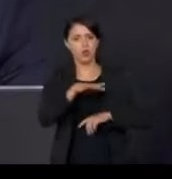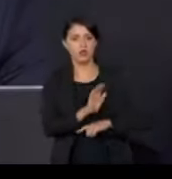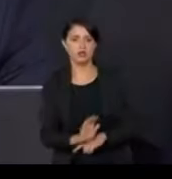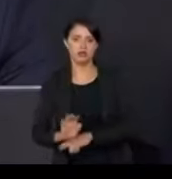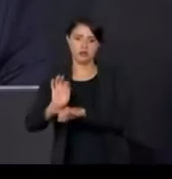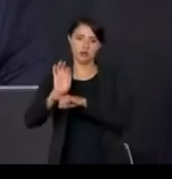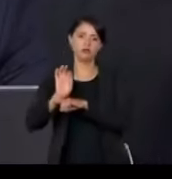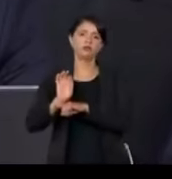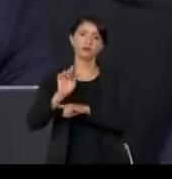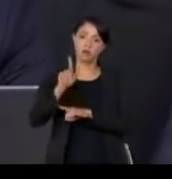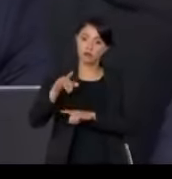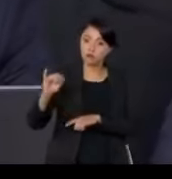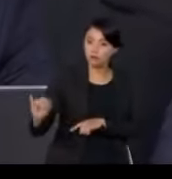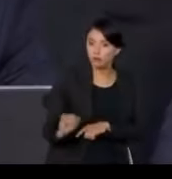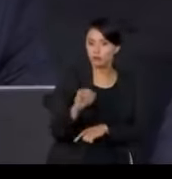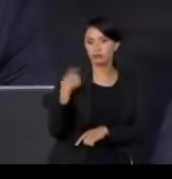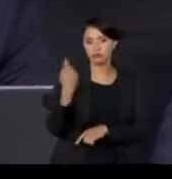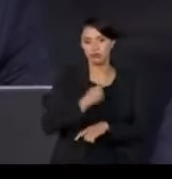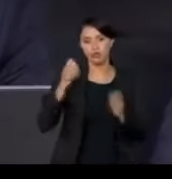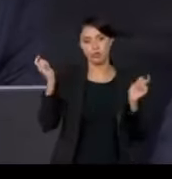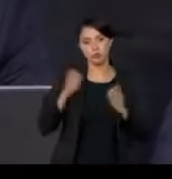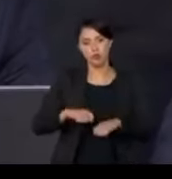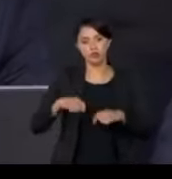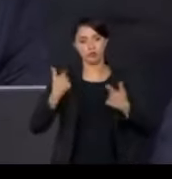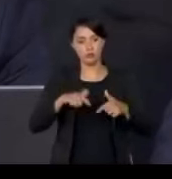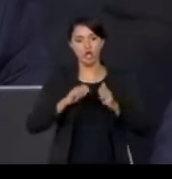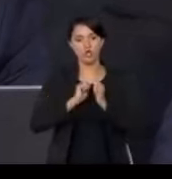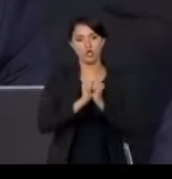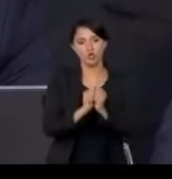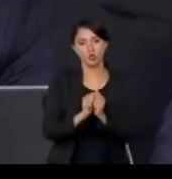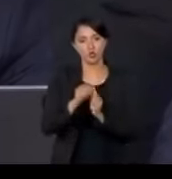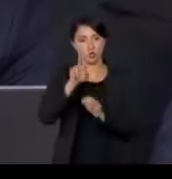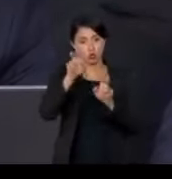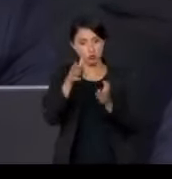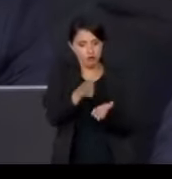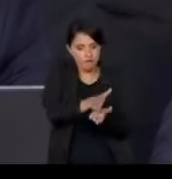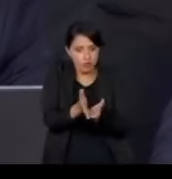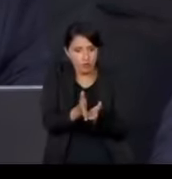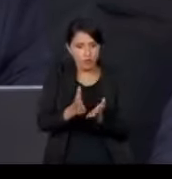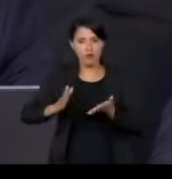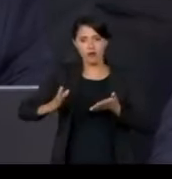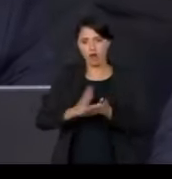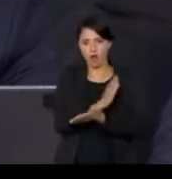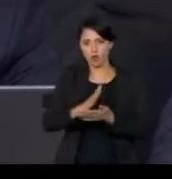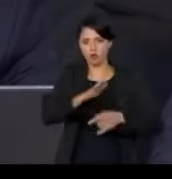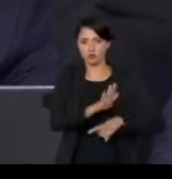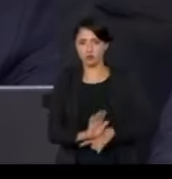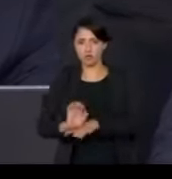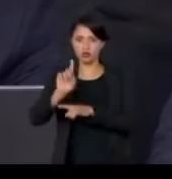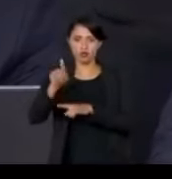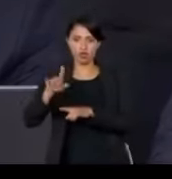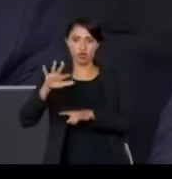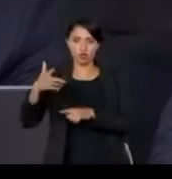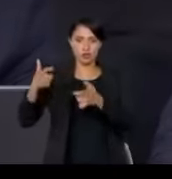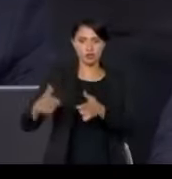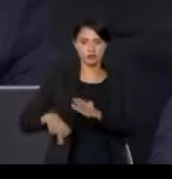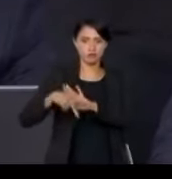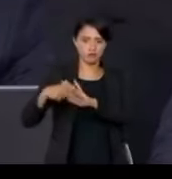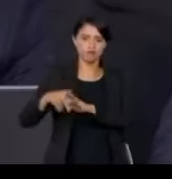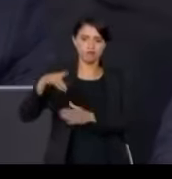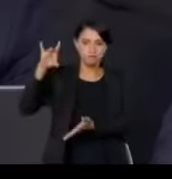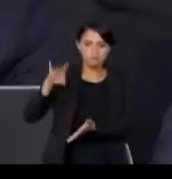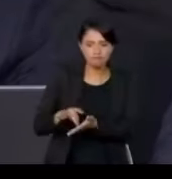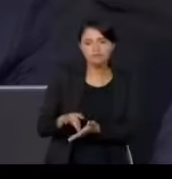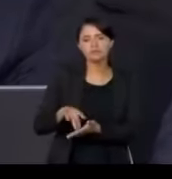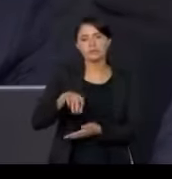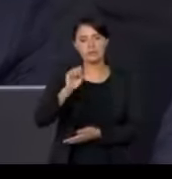estados. Então é importante que a gente possa atuar conjuntamente na questão de fronteiras. Alguns estados já constituíram soluções locais que têm sido